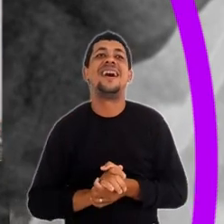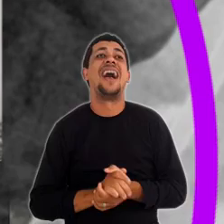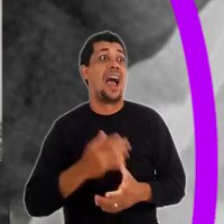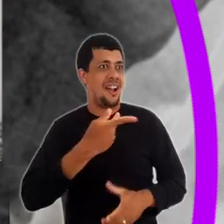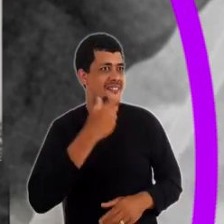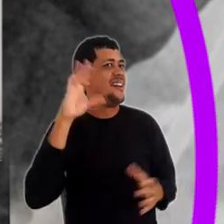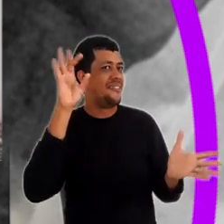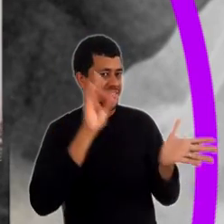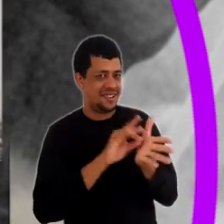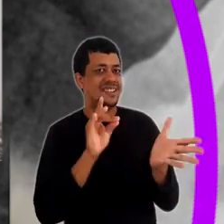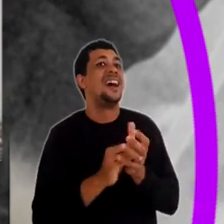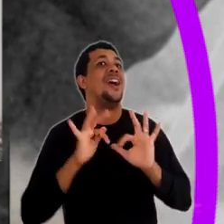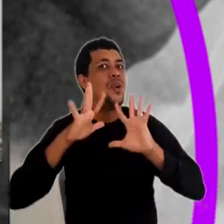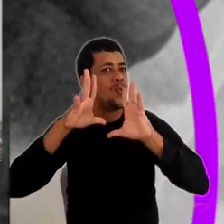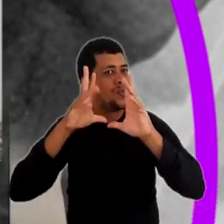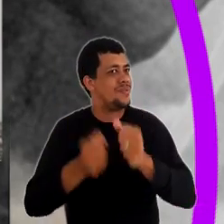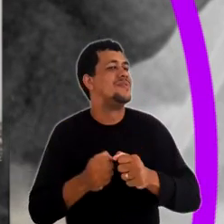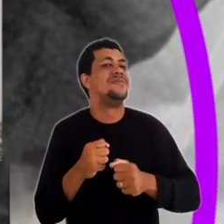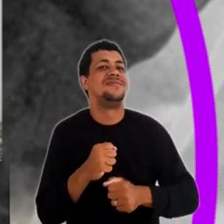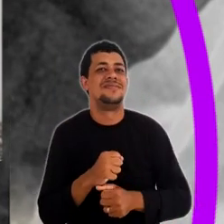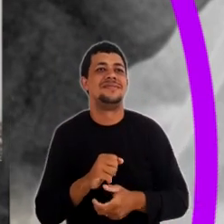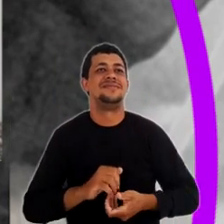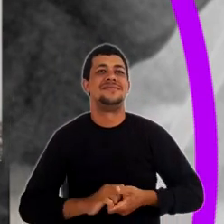contar, pode jogar na